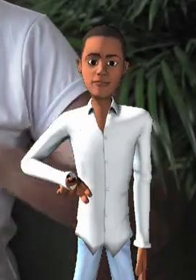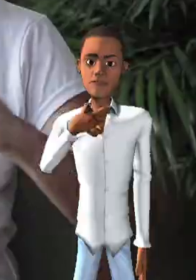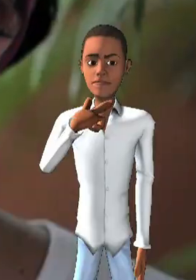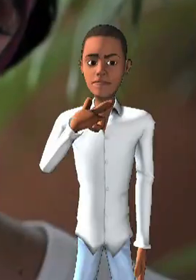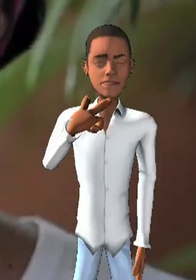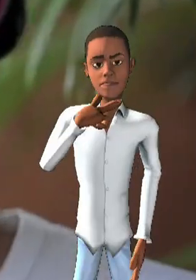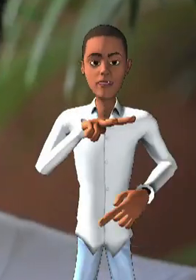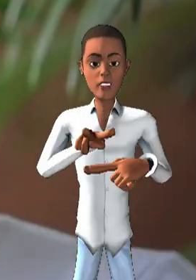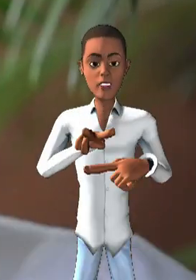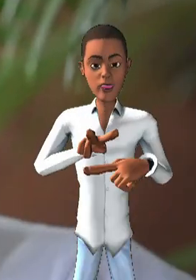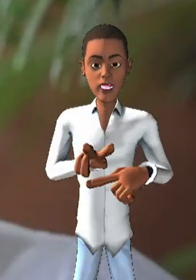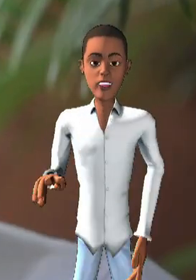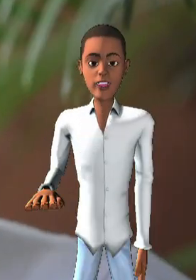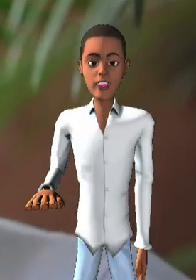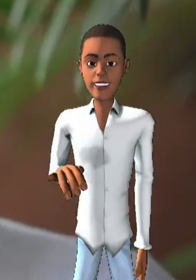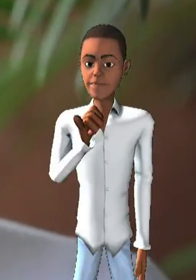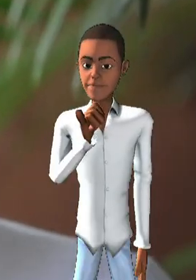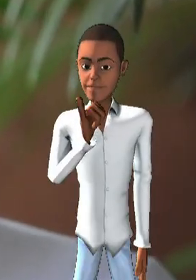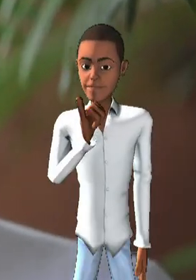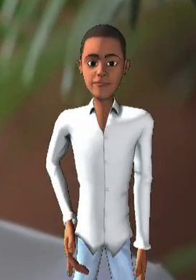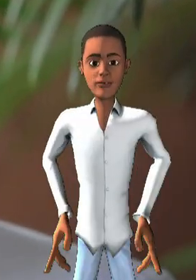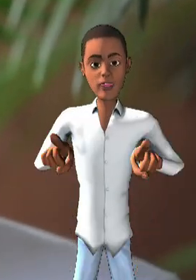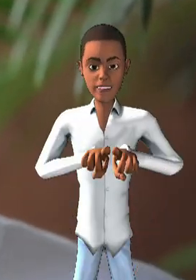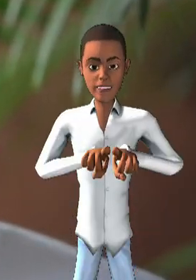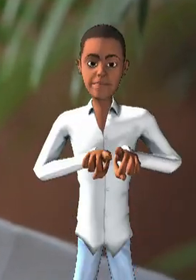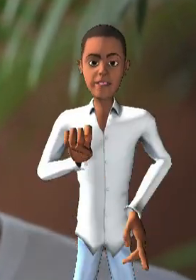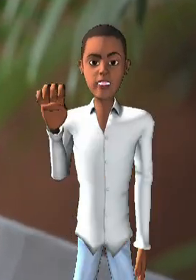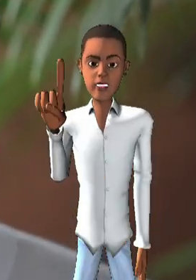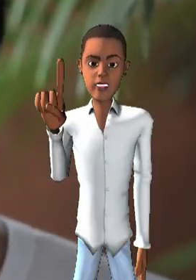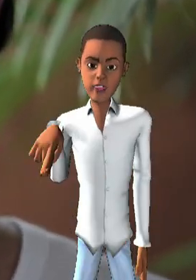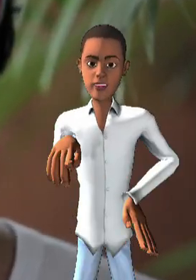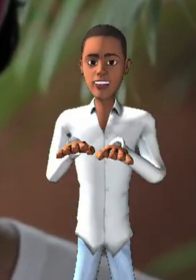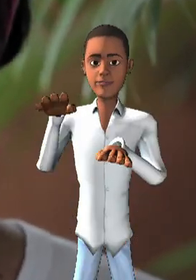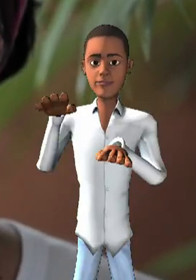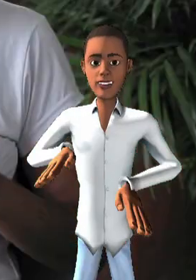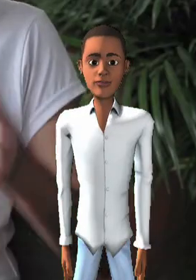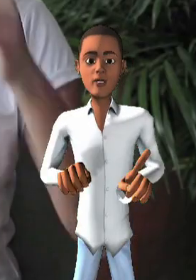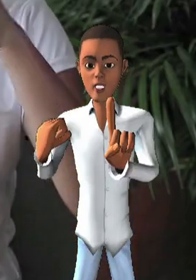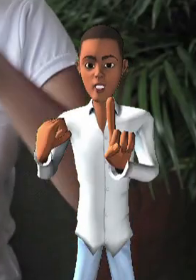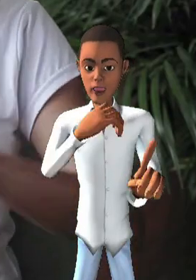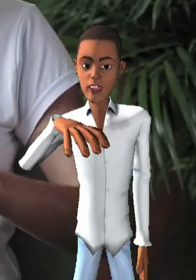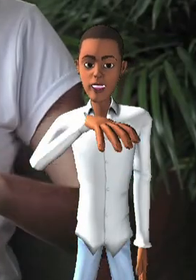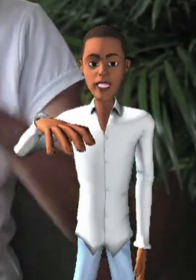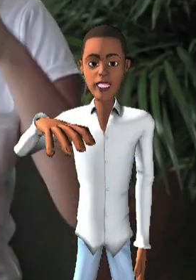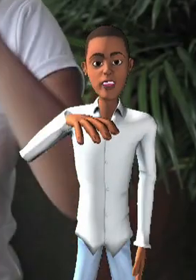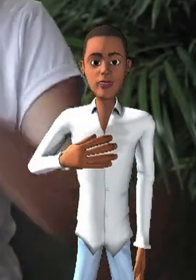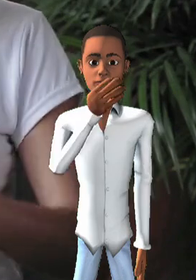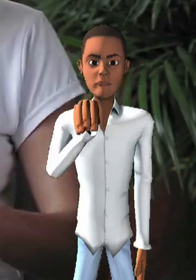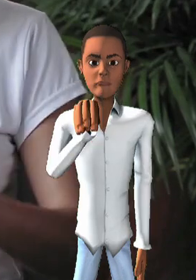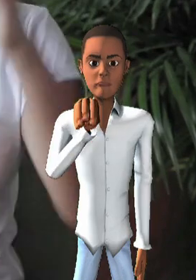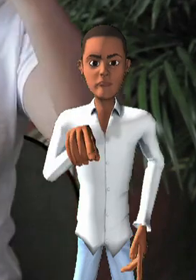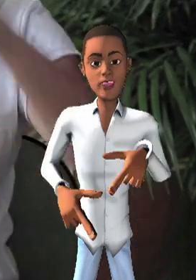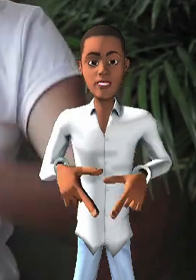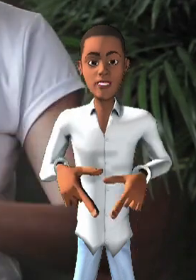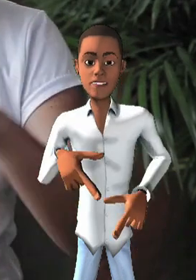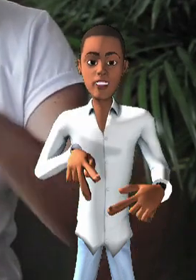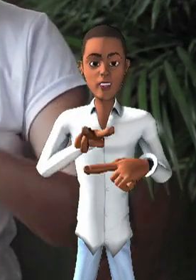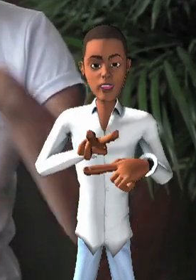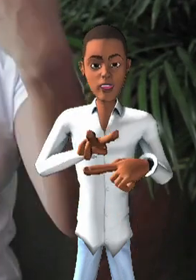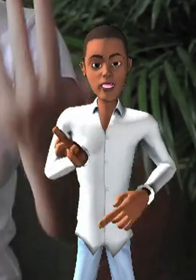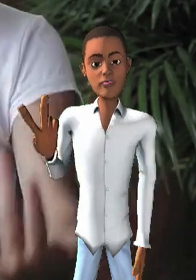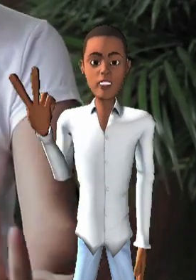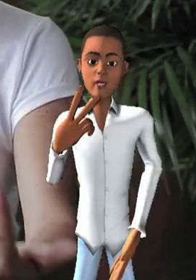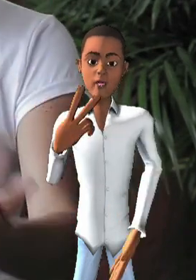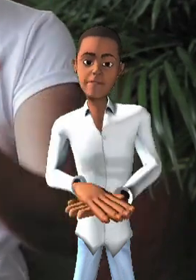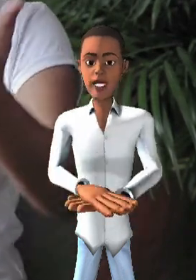eles não poderem se envolver no cuidado das crianças, por exemplo, por outro lado, é um privilégio. Na sociedade que a gente vive, né? Que não valoriza